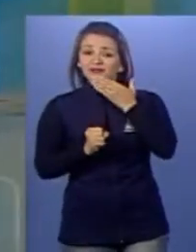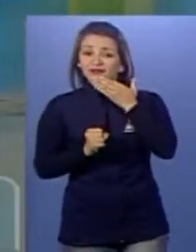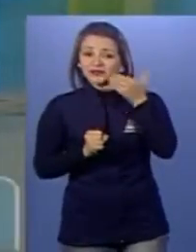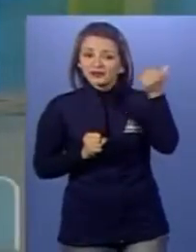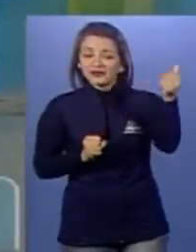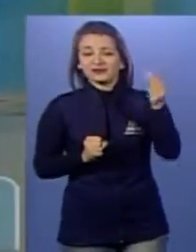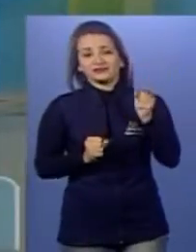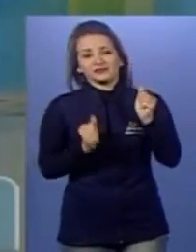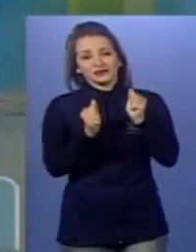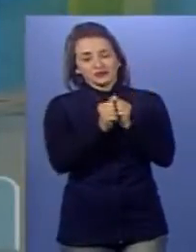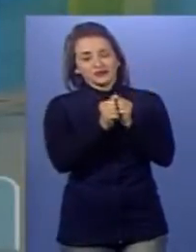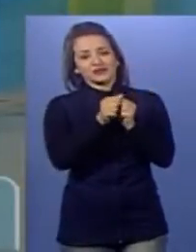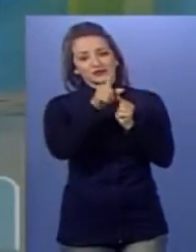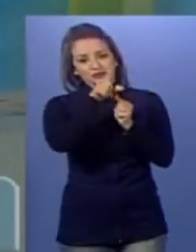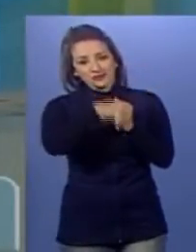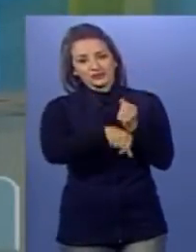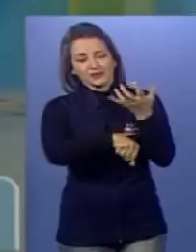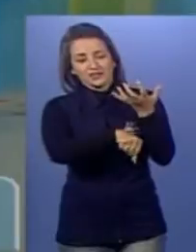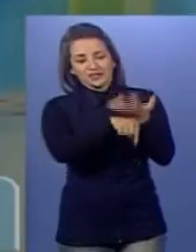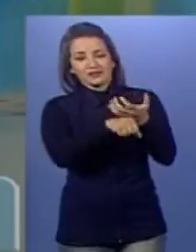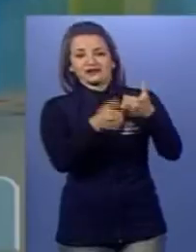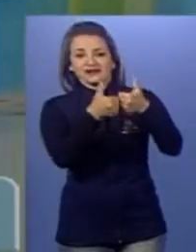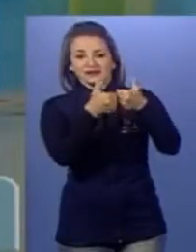física química e